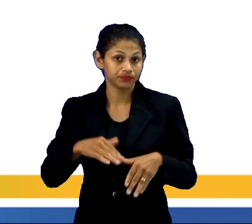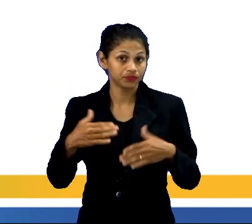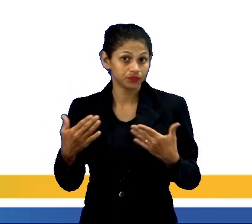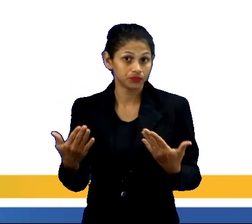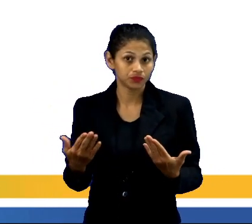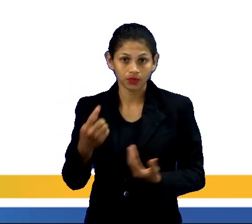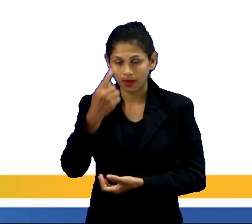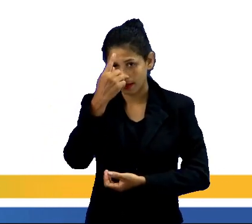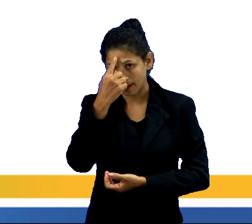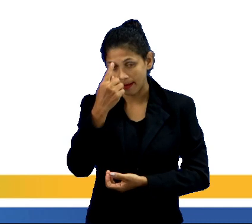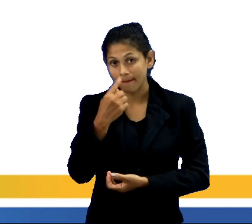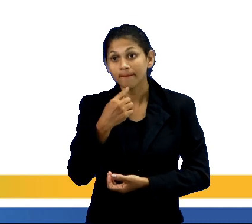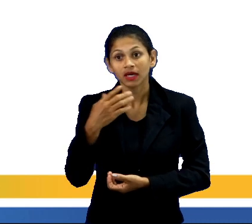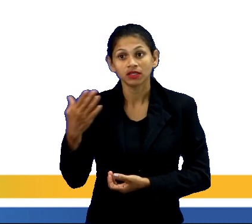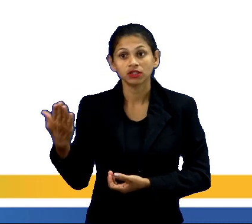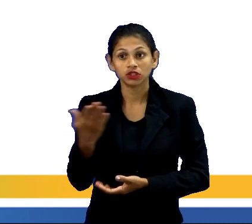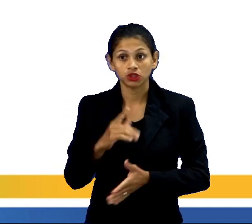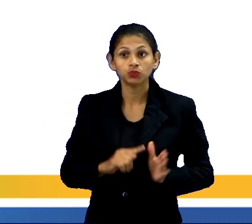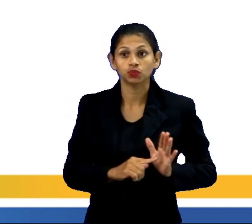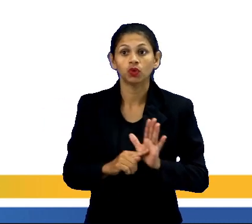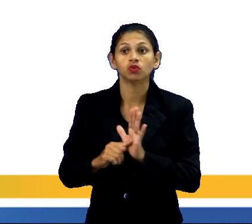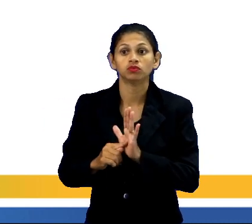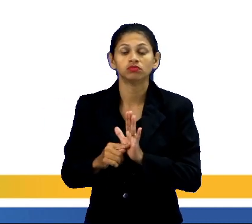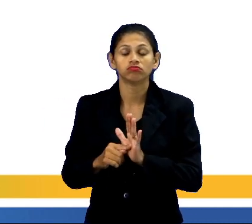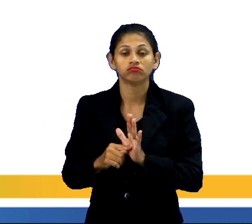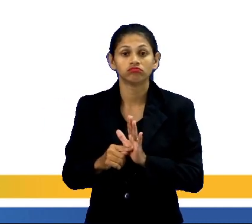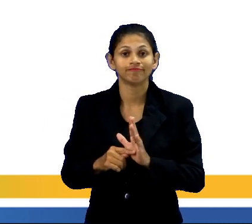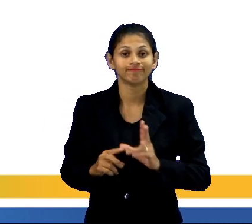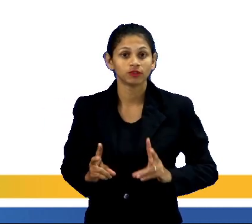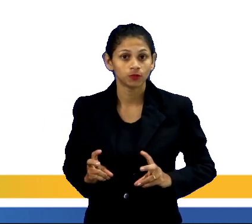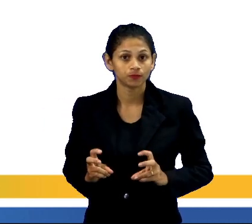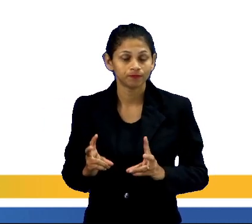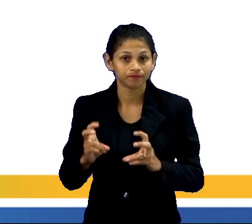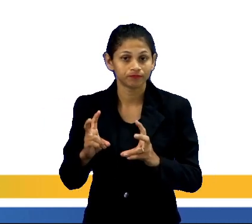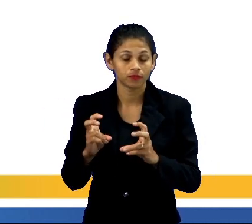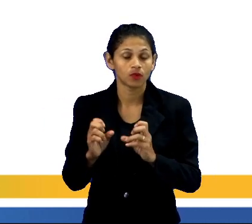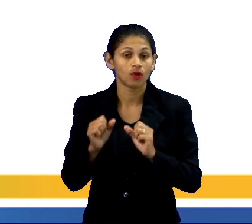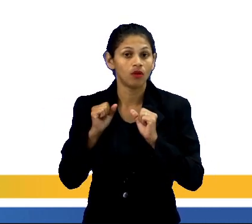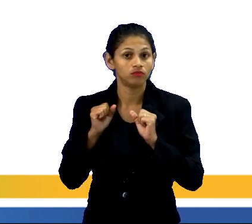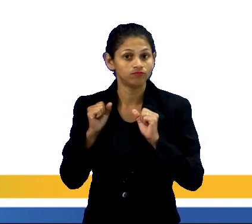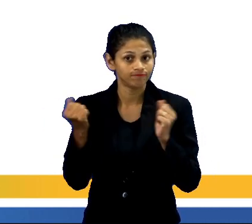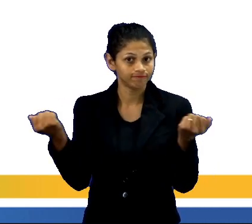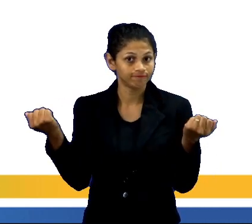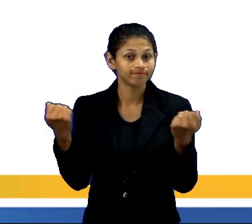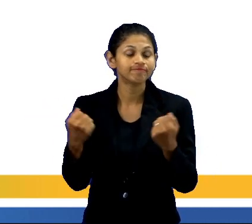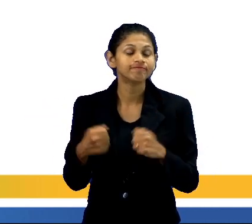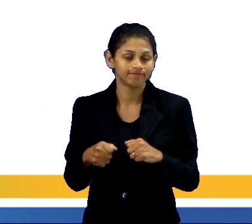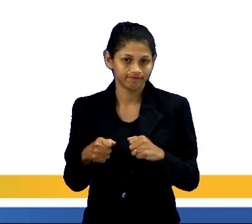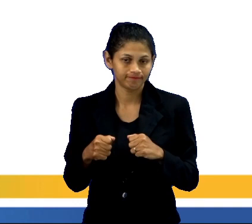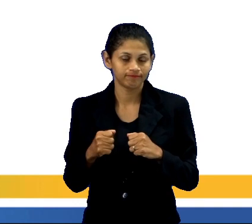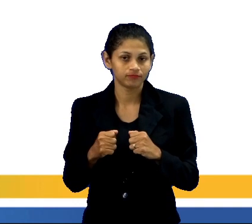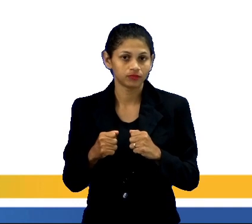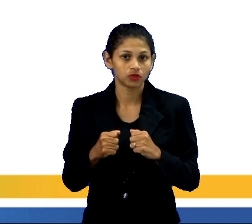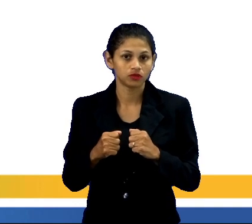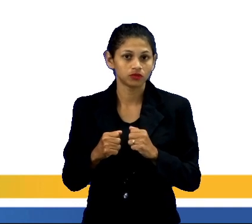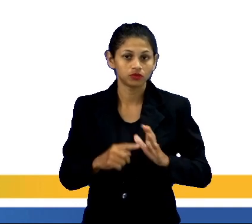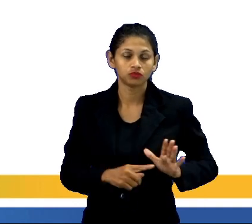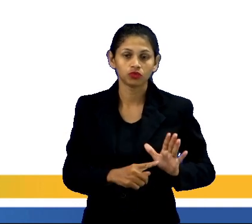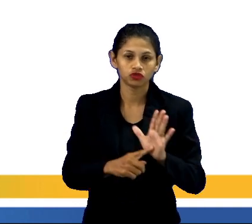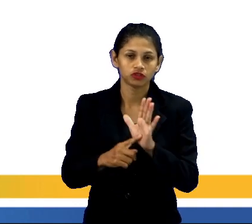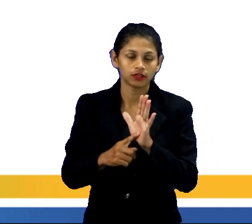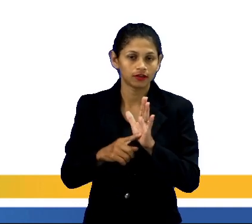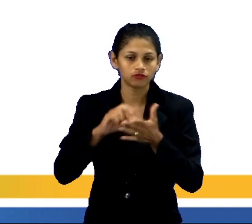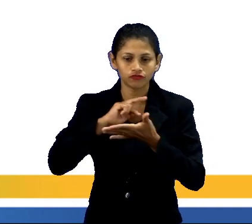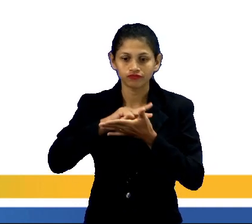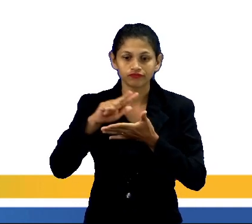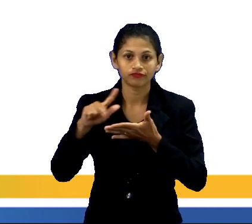assim mais de 100 doenças? Então, o câncer ele pode se manifestar em vários órgãos, tecidos,